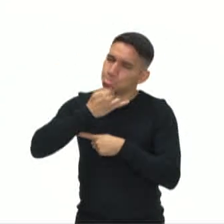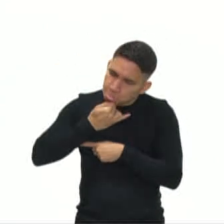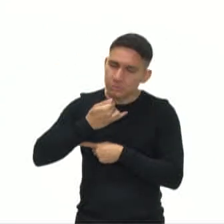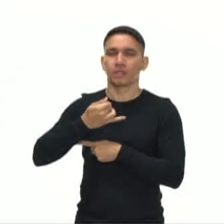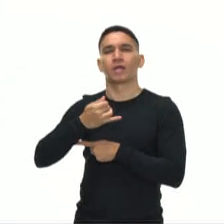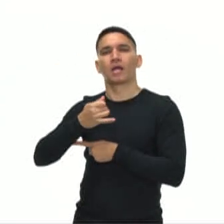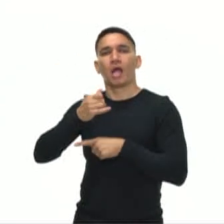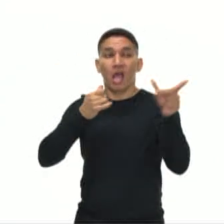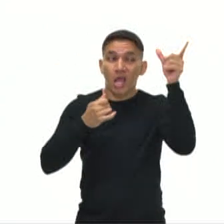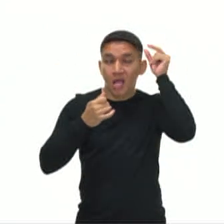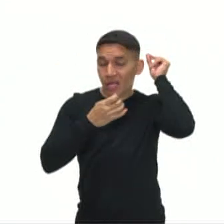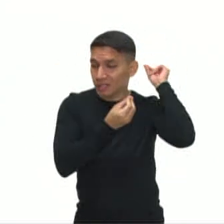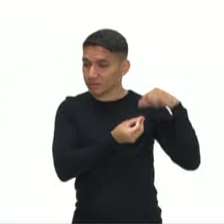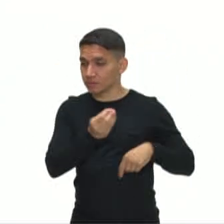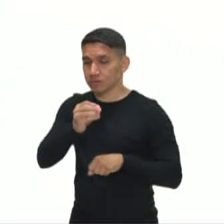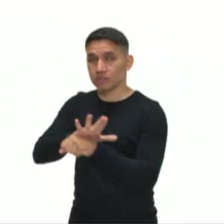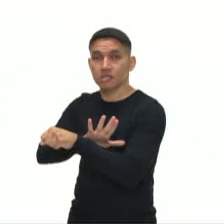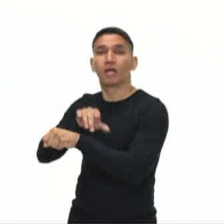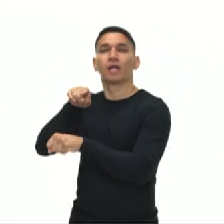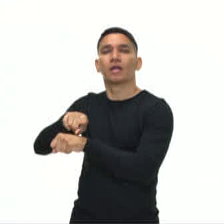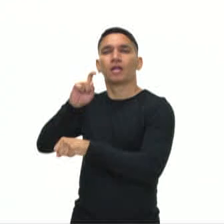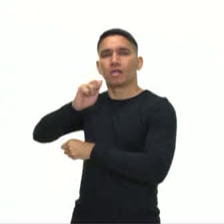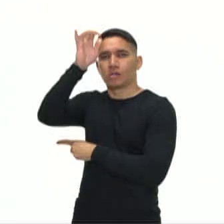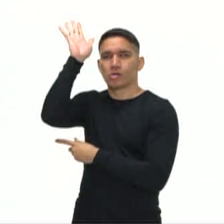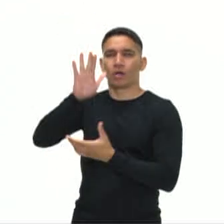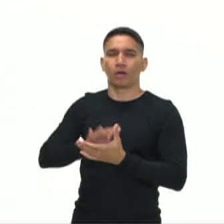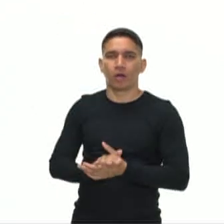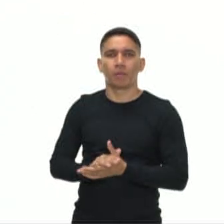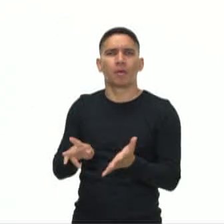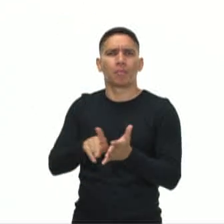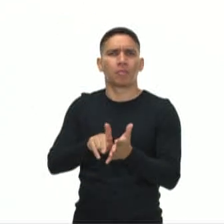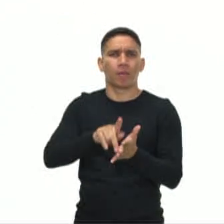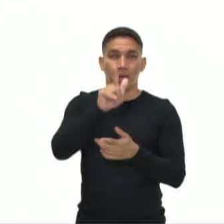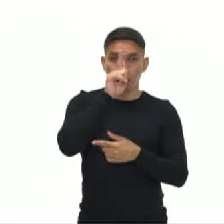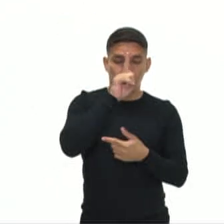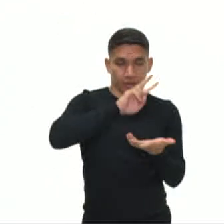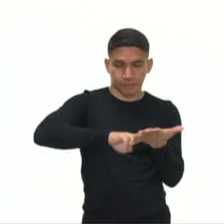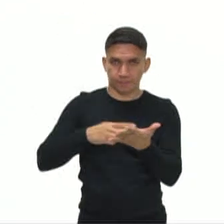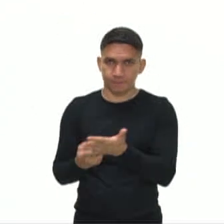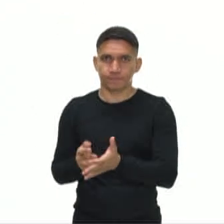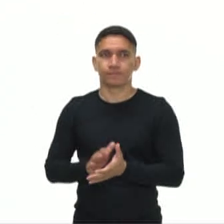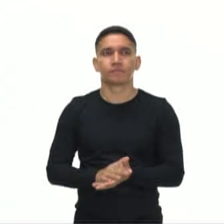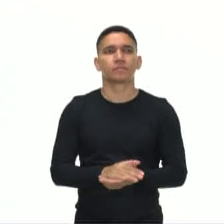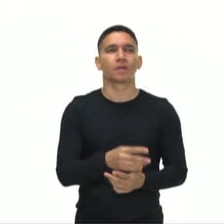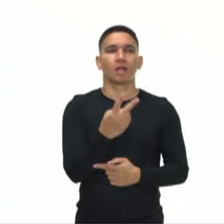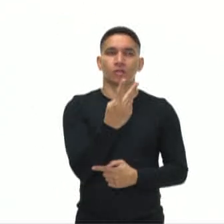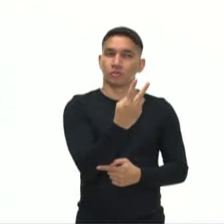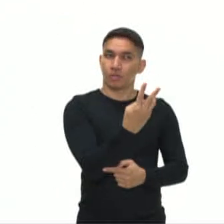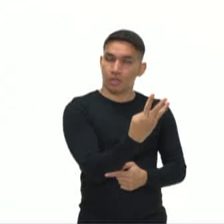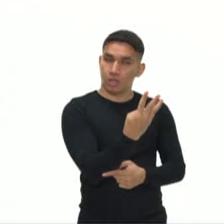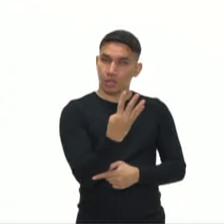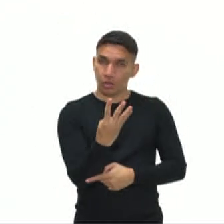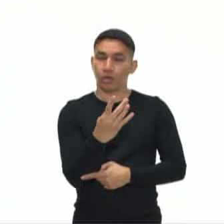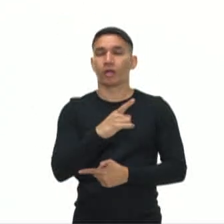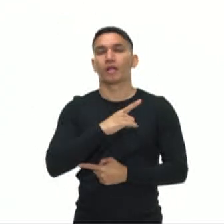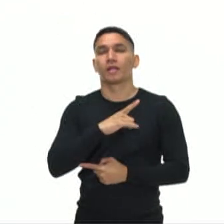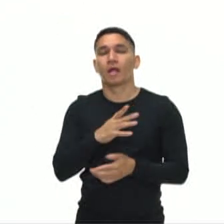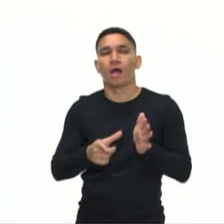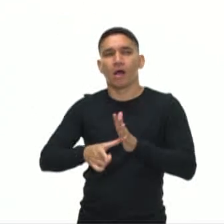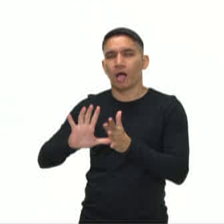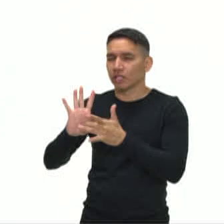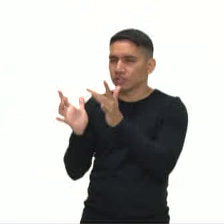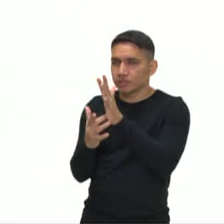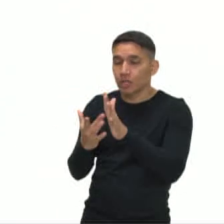de Sófocles e Eurípides para o latim. A partir de 214 a.C., o teatro romano ganha período de espetáculos e gradativamente ganhando